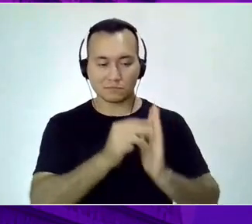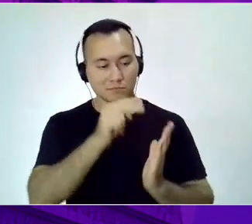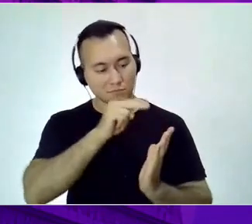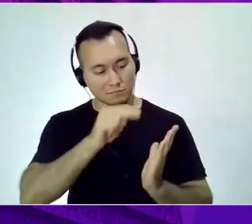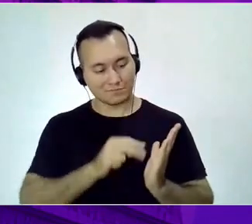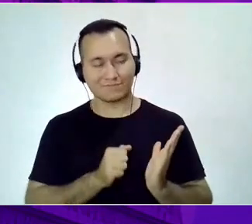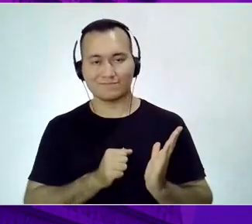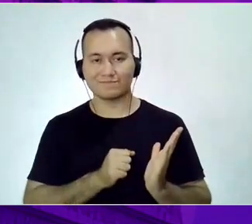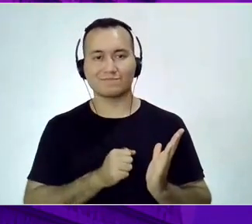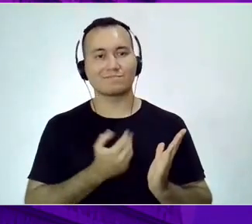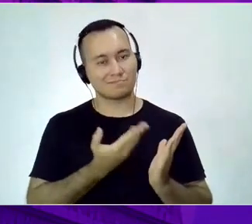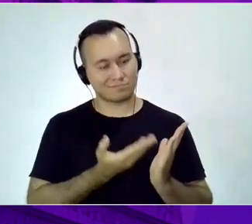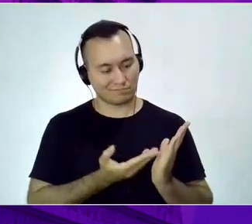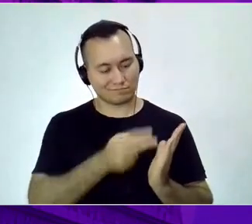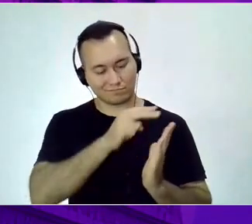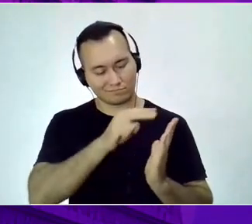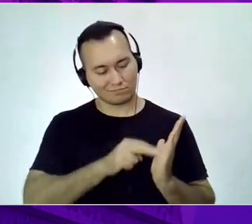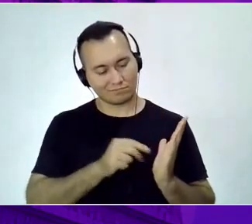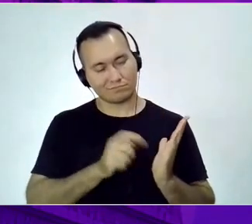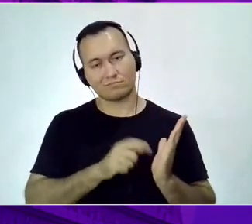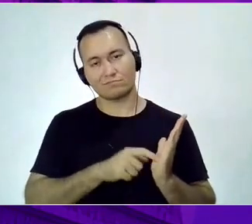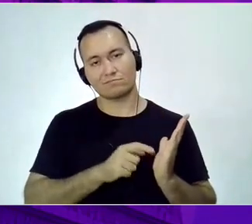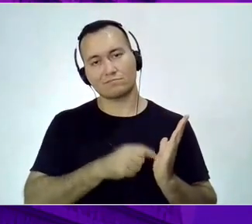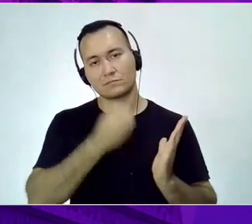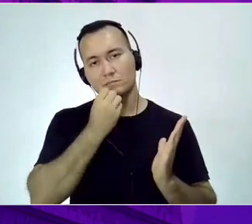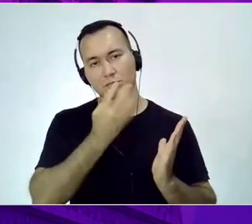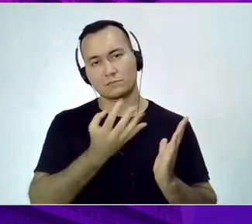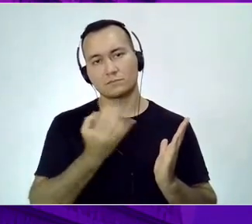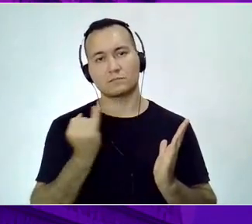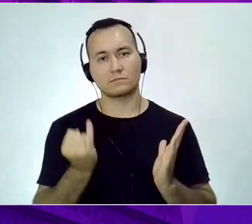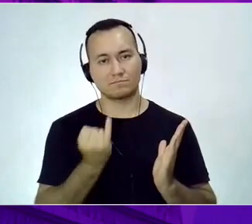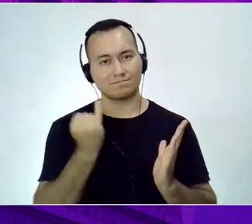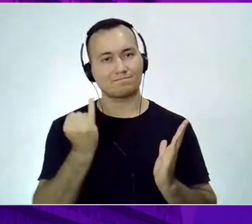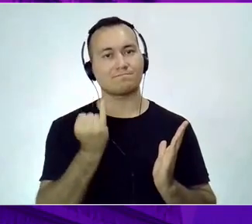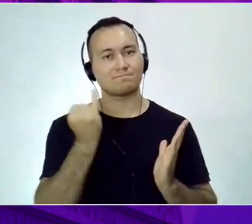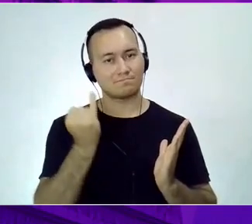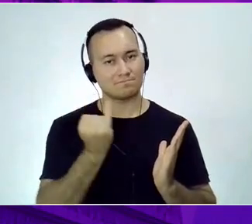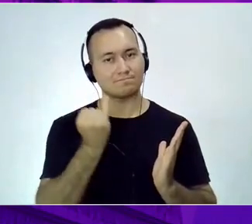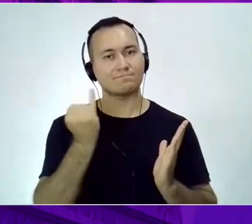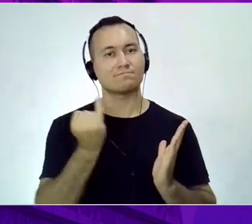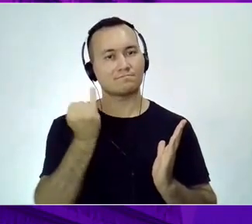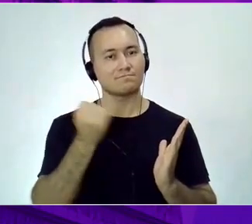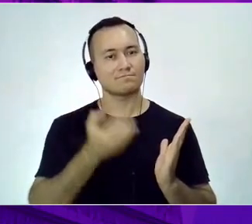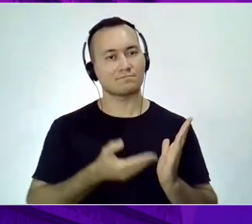vale a pena para todo mundo, da área, pelo menos. Tá? Muito bem.